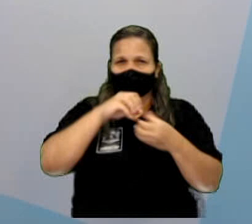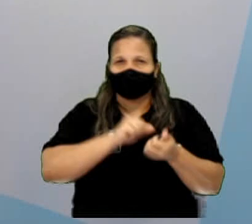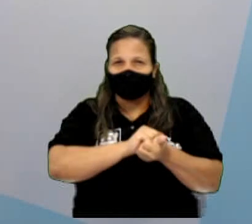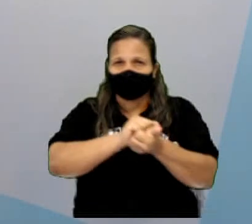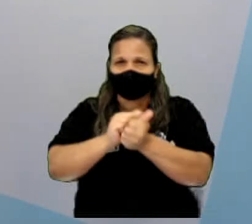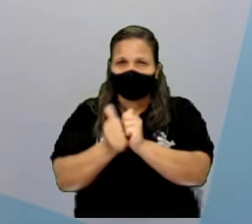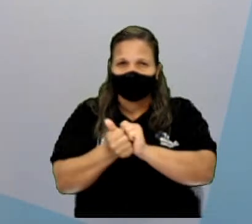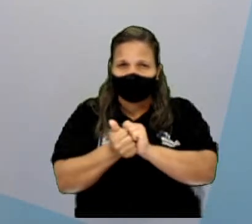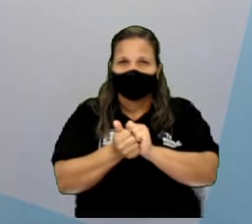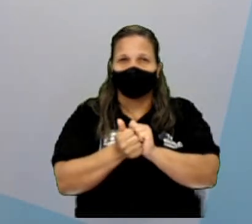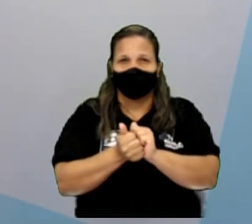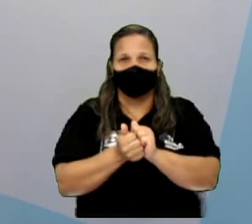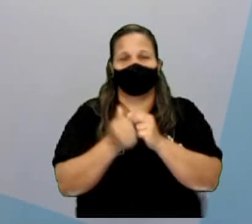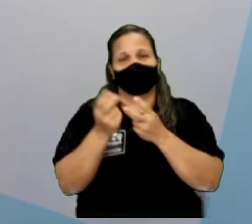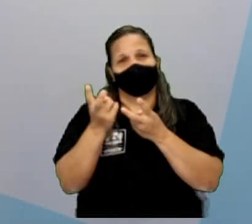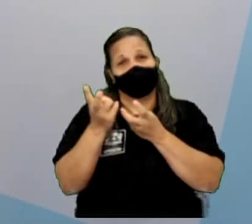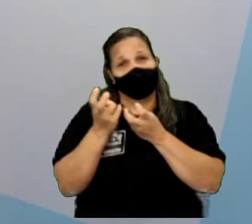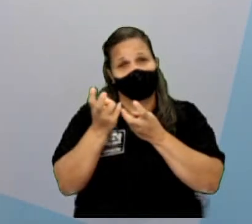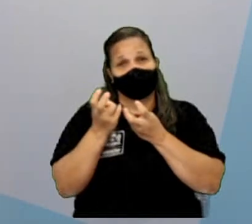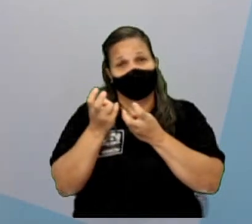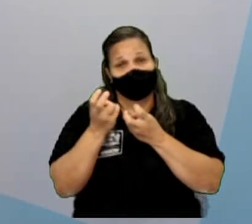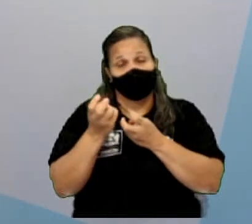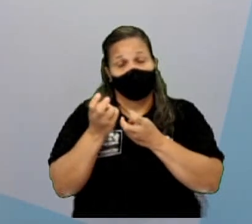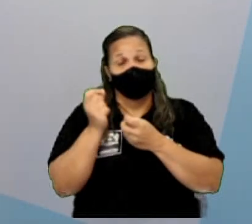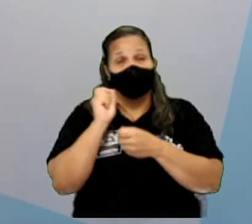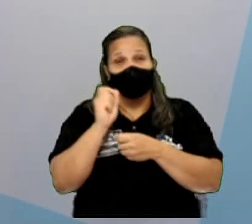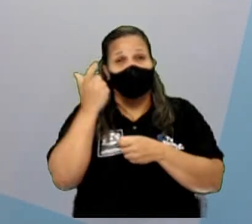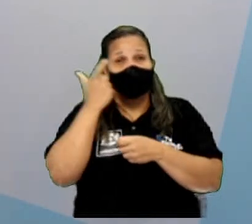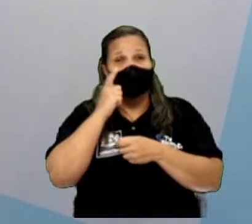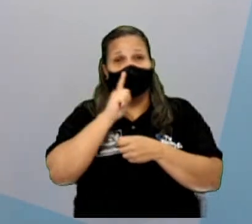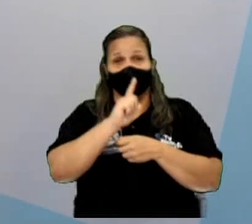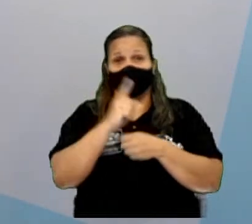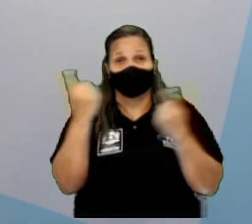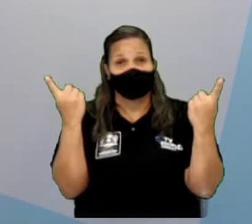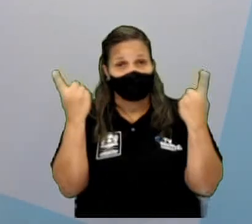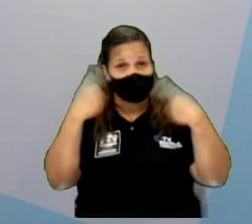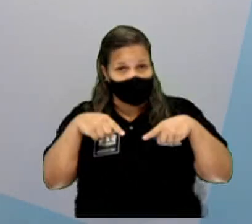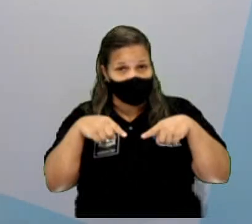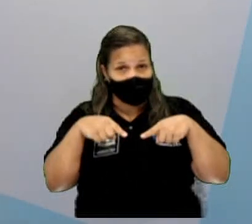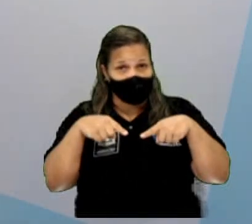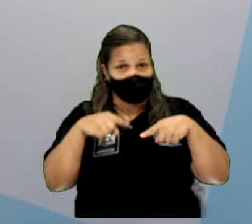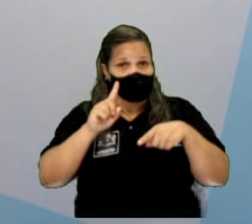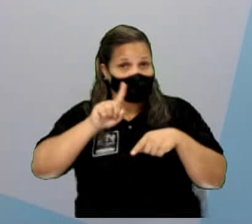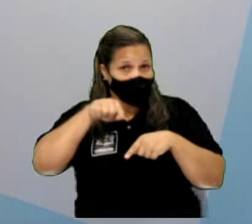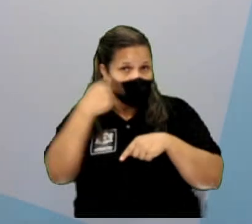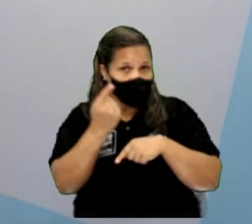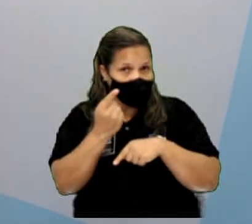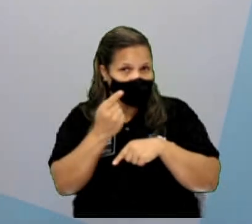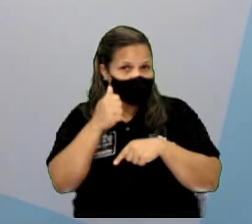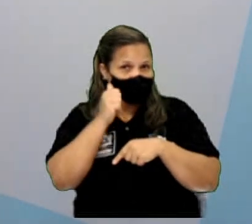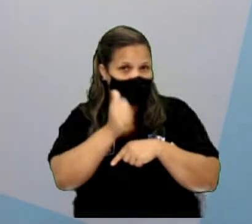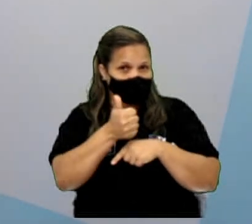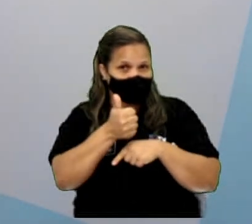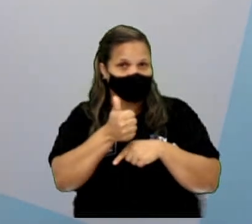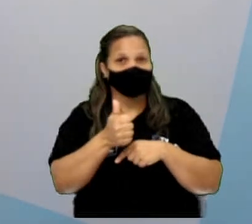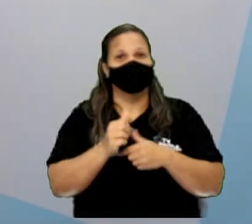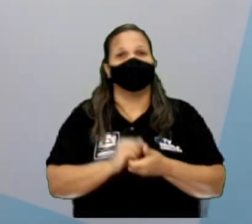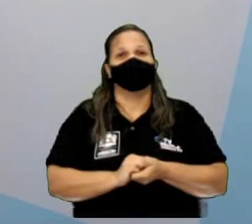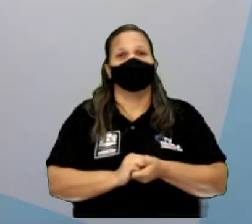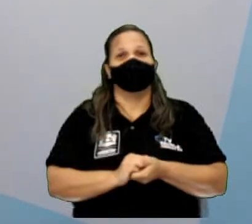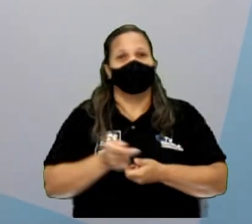aqui é interessante para vocês perceberem, para conseguir fazer o desafio que eu vou passar daqui a pouco, tá? Então vamos